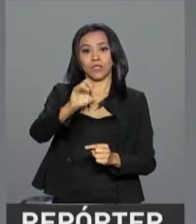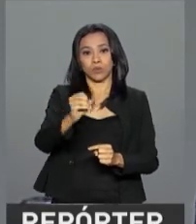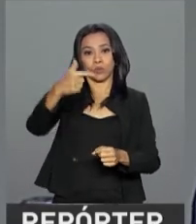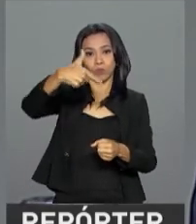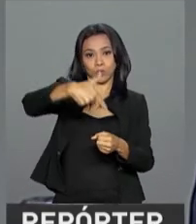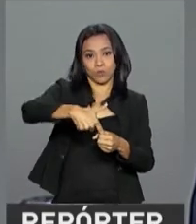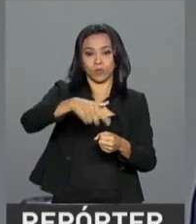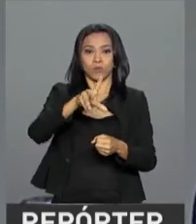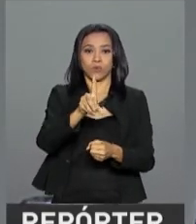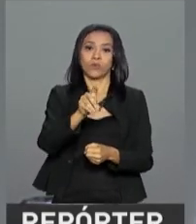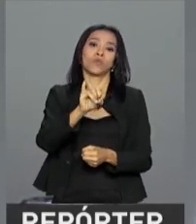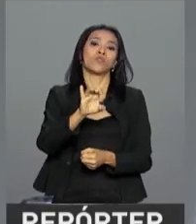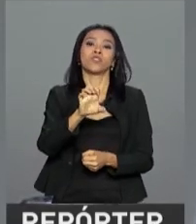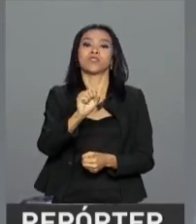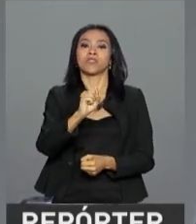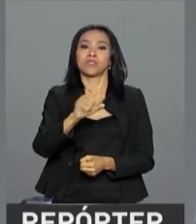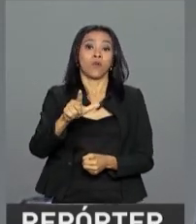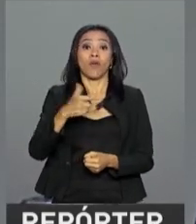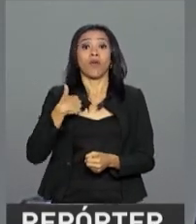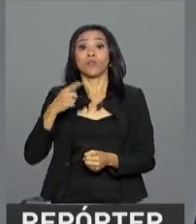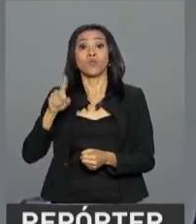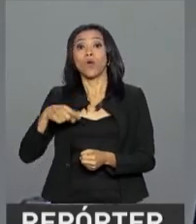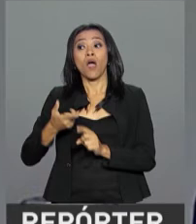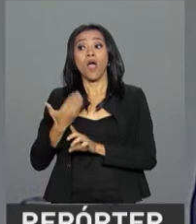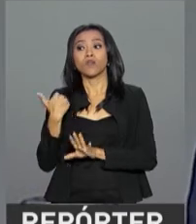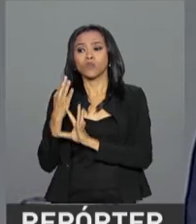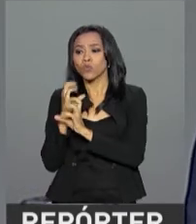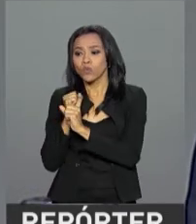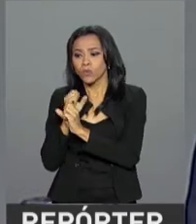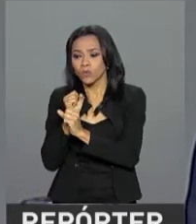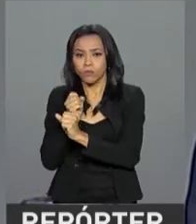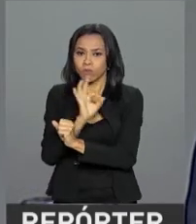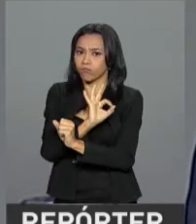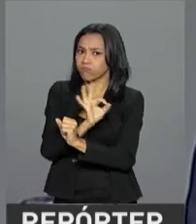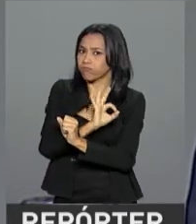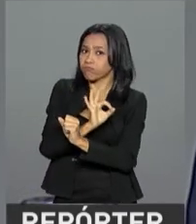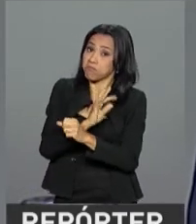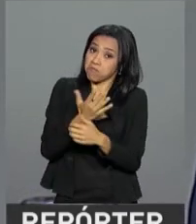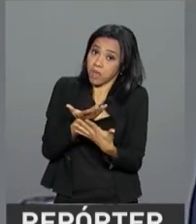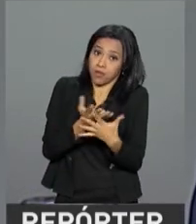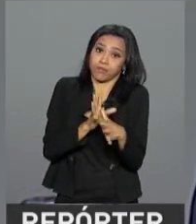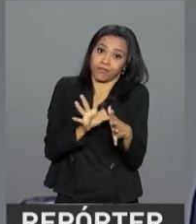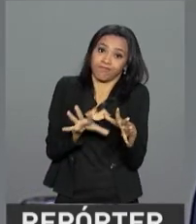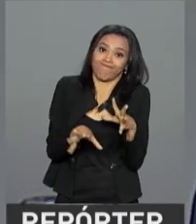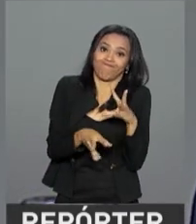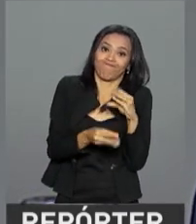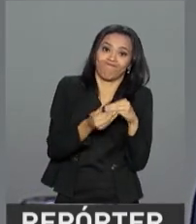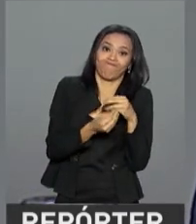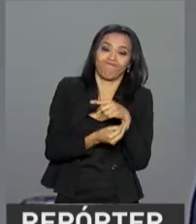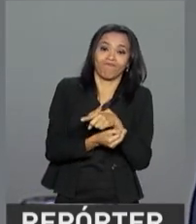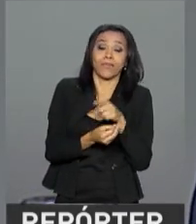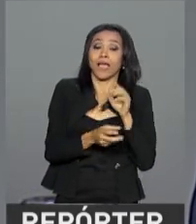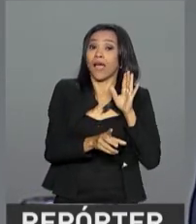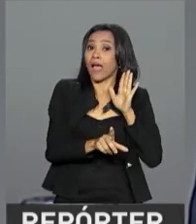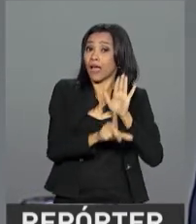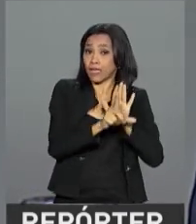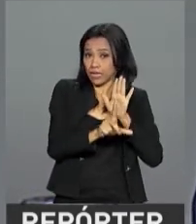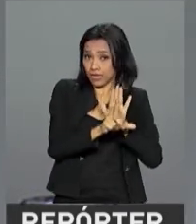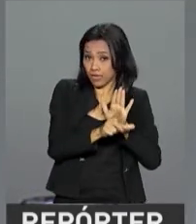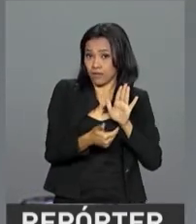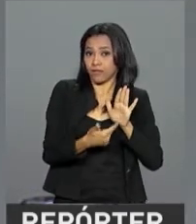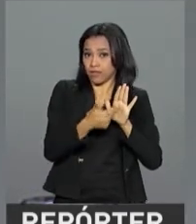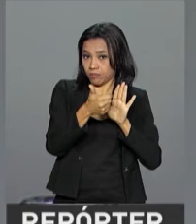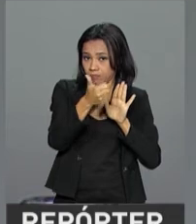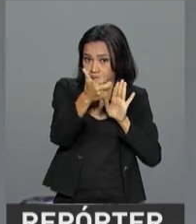em prevista e portanto não estava no orçamento geral da união é nos termos da lei toda vez que você